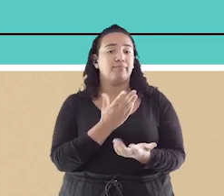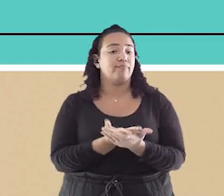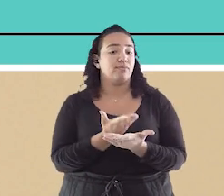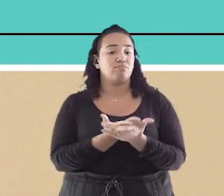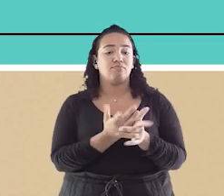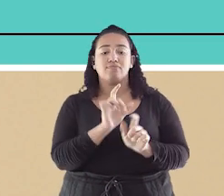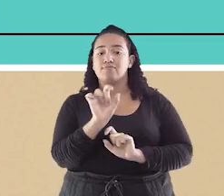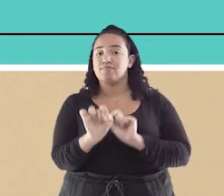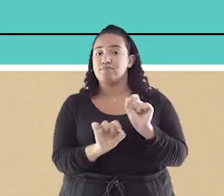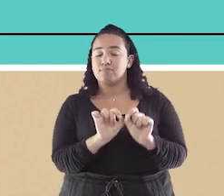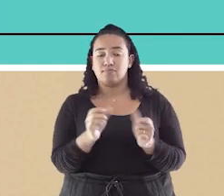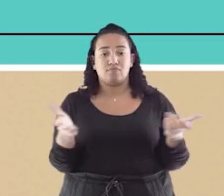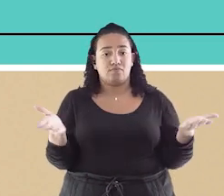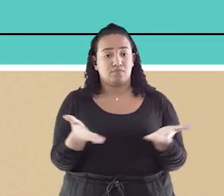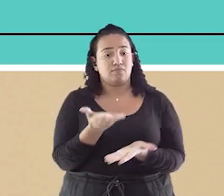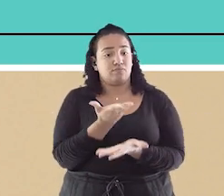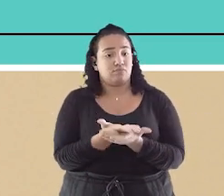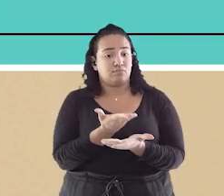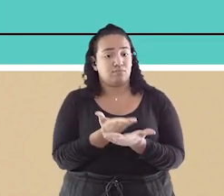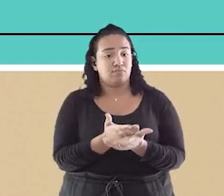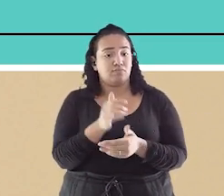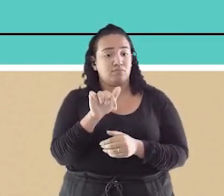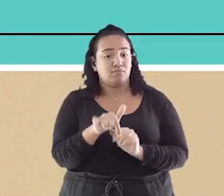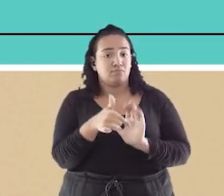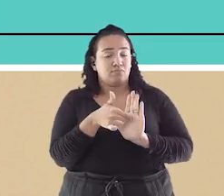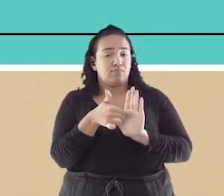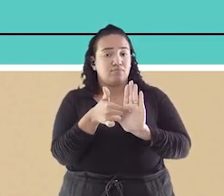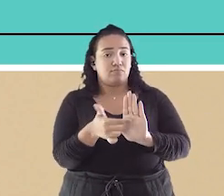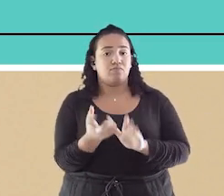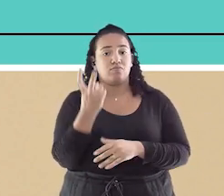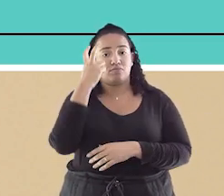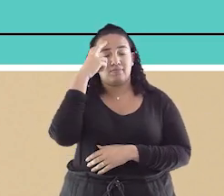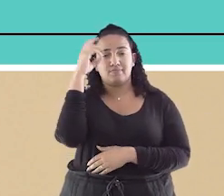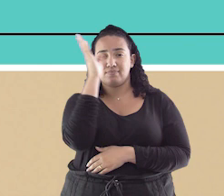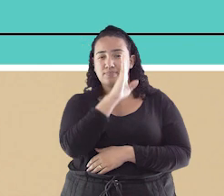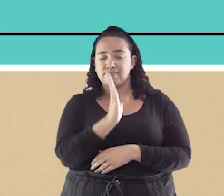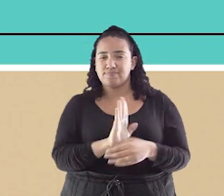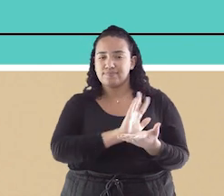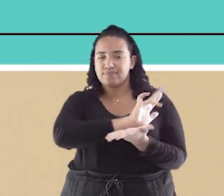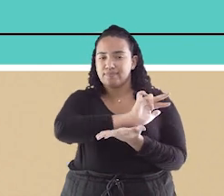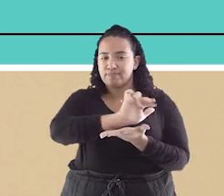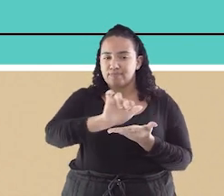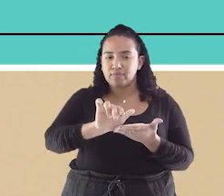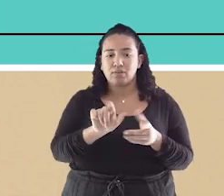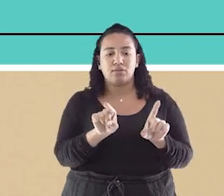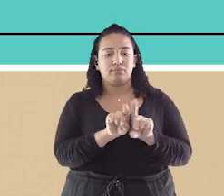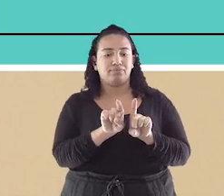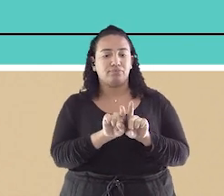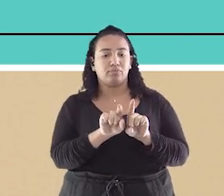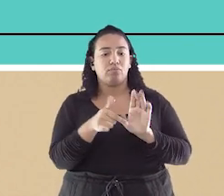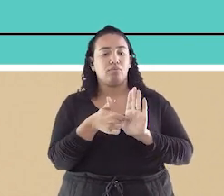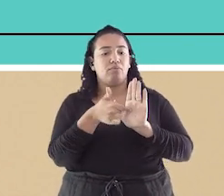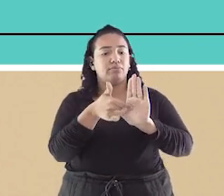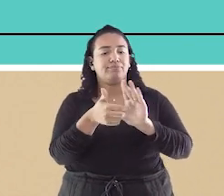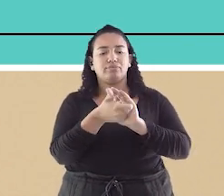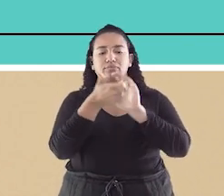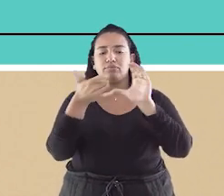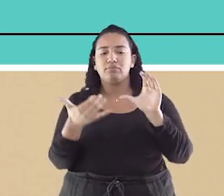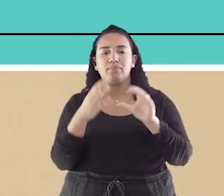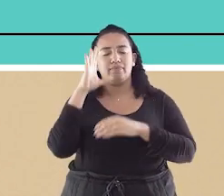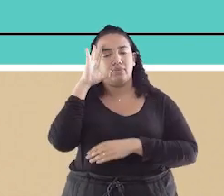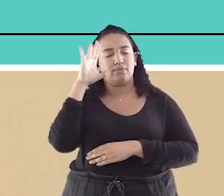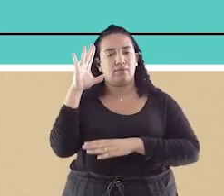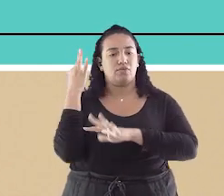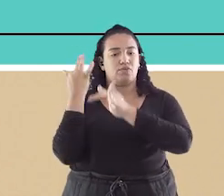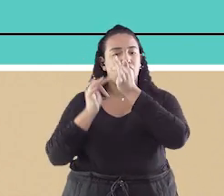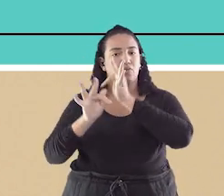específicos, essa aula busca estudar a diversidade cultural brasileira por meio da apresentação dos aspectos principais do